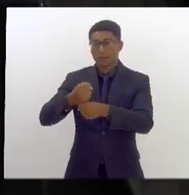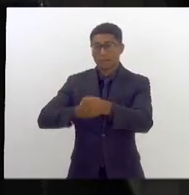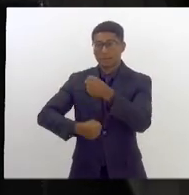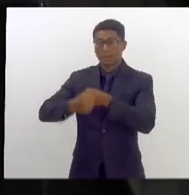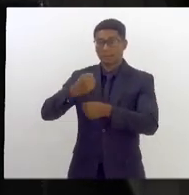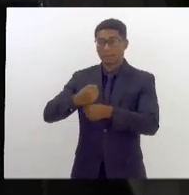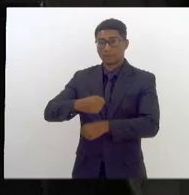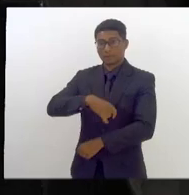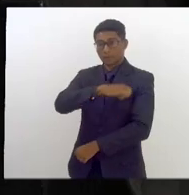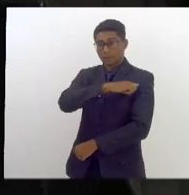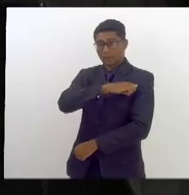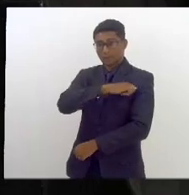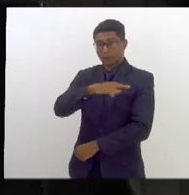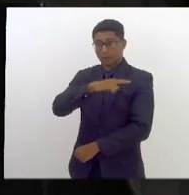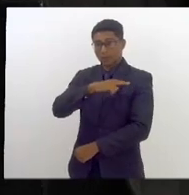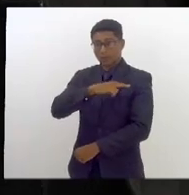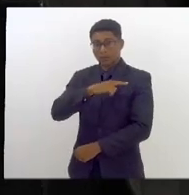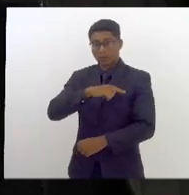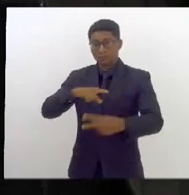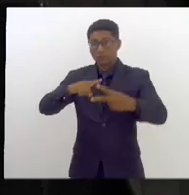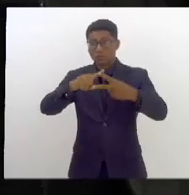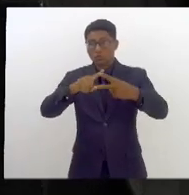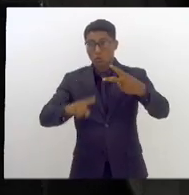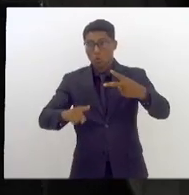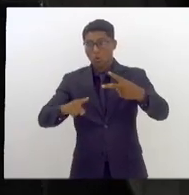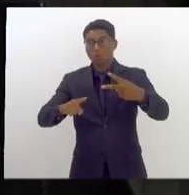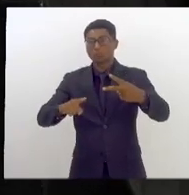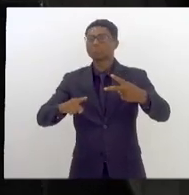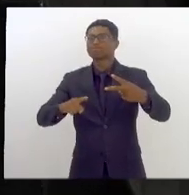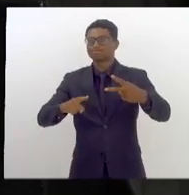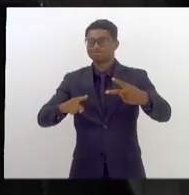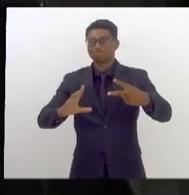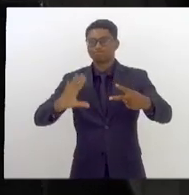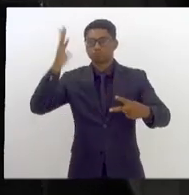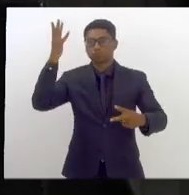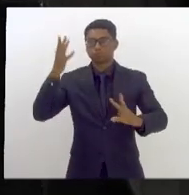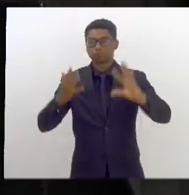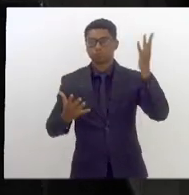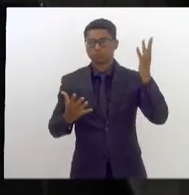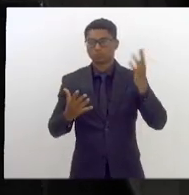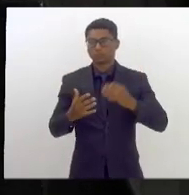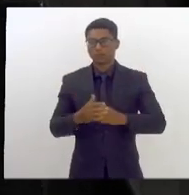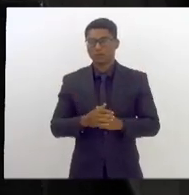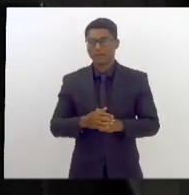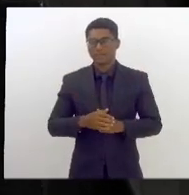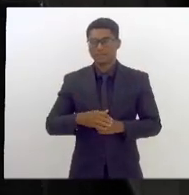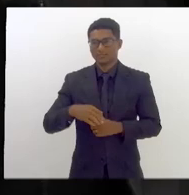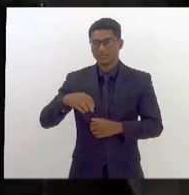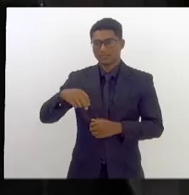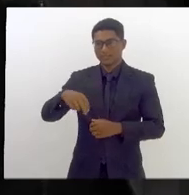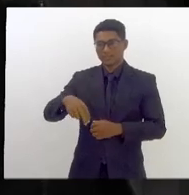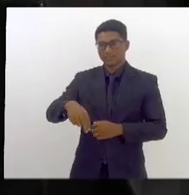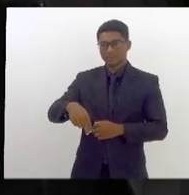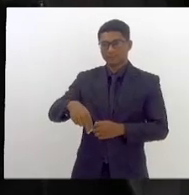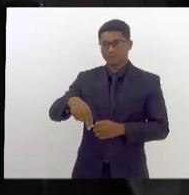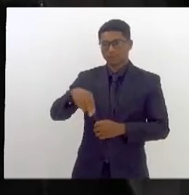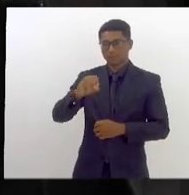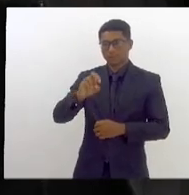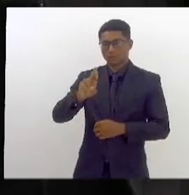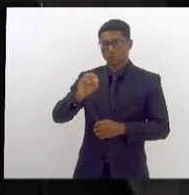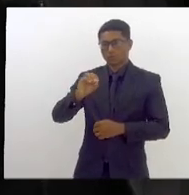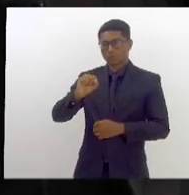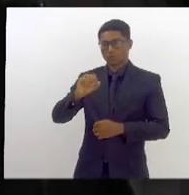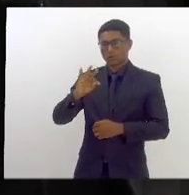duas calamidades a primeira Noroeste Fluminense abrangendo